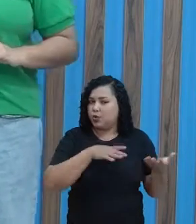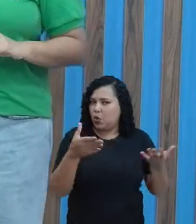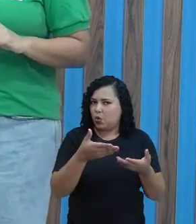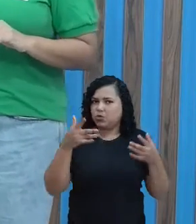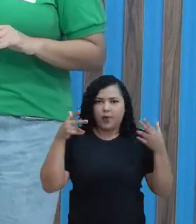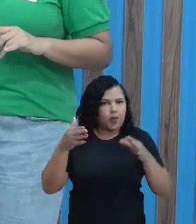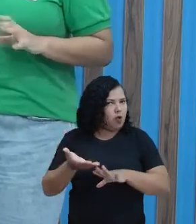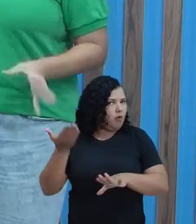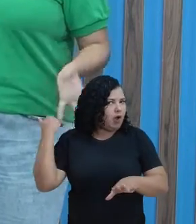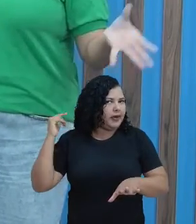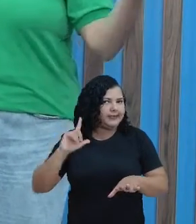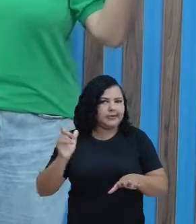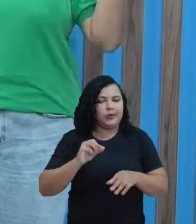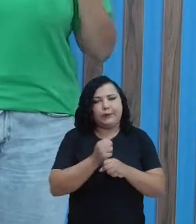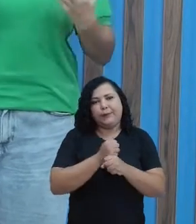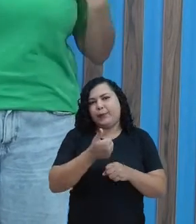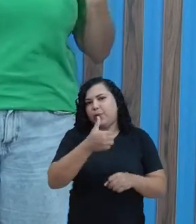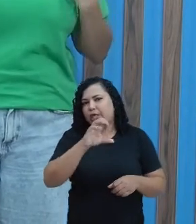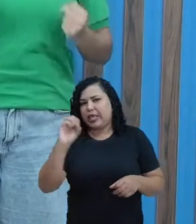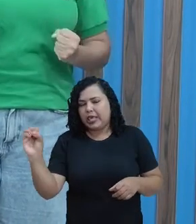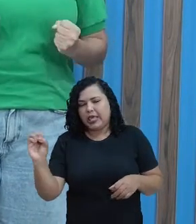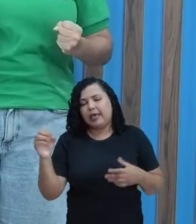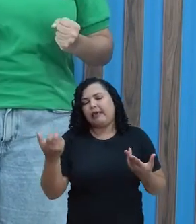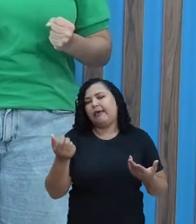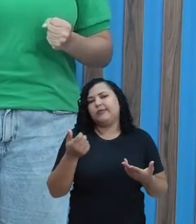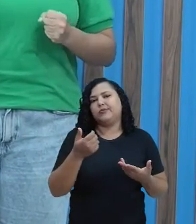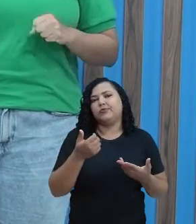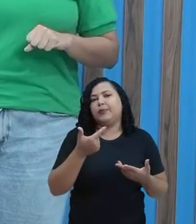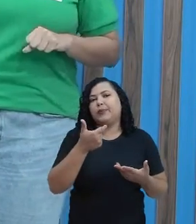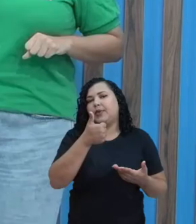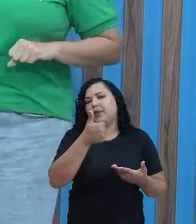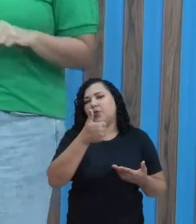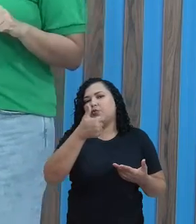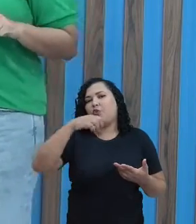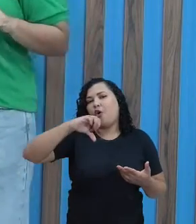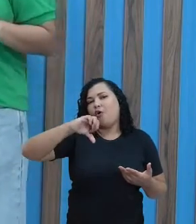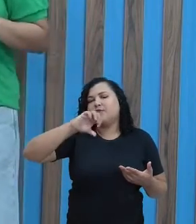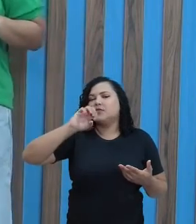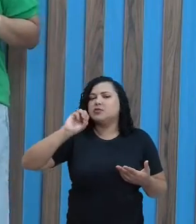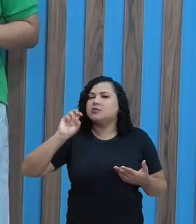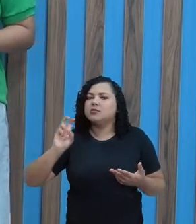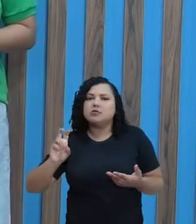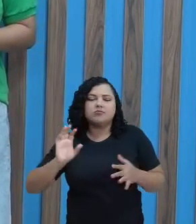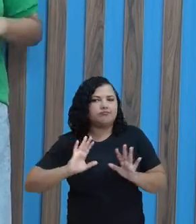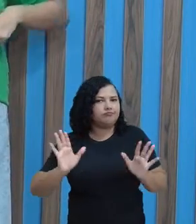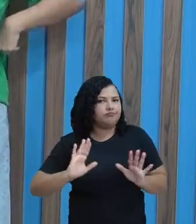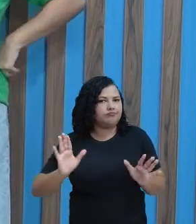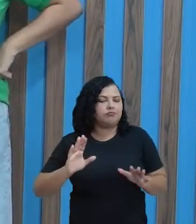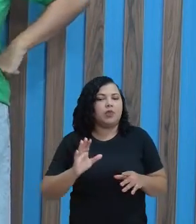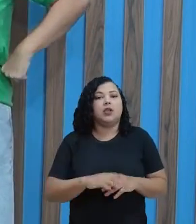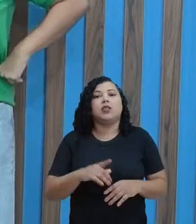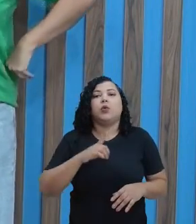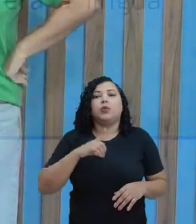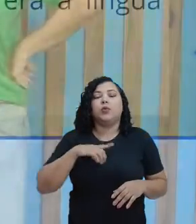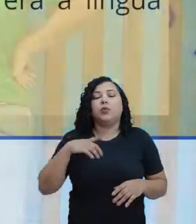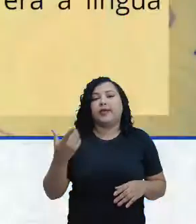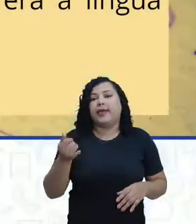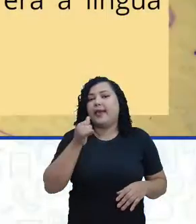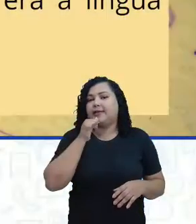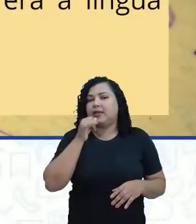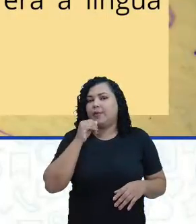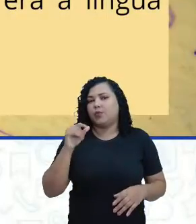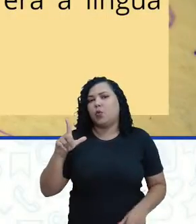é. Então, a gente tem a fase pré-românica. Surgidas a partir do latim vulgar,